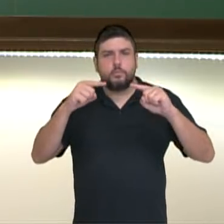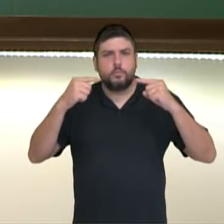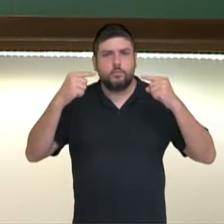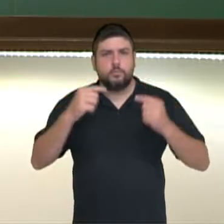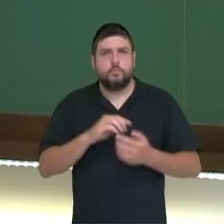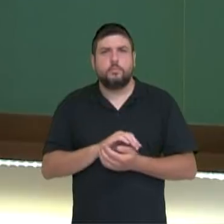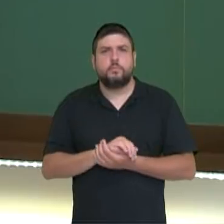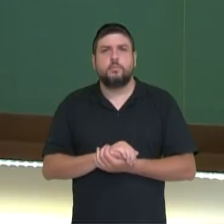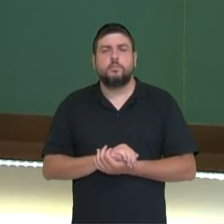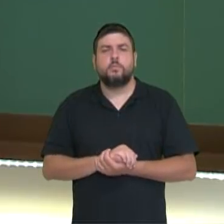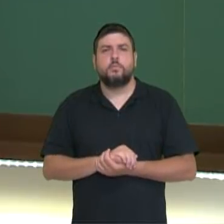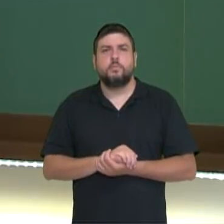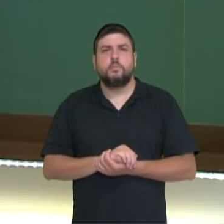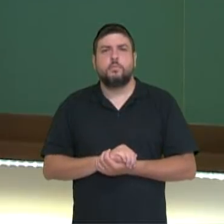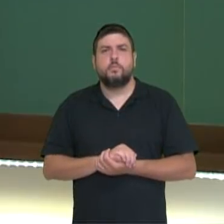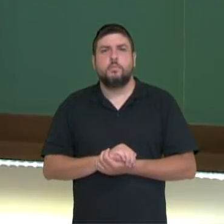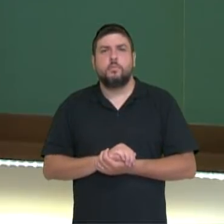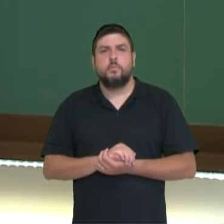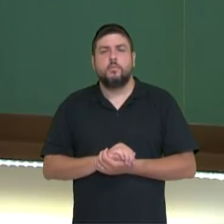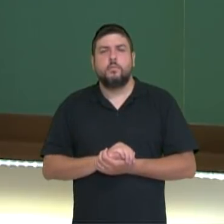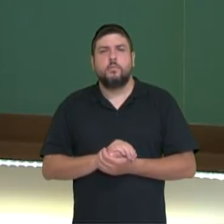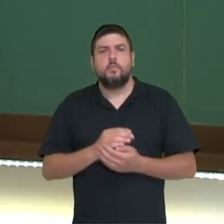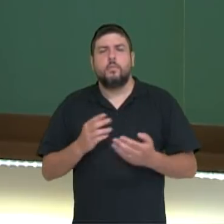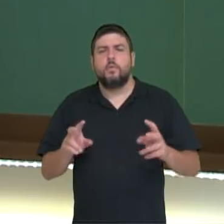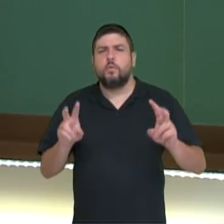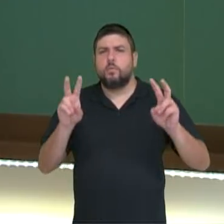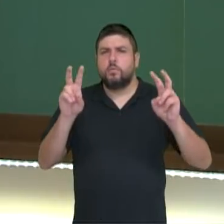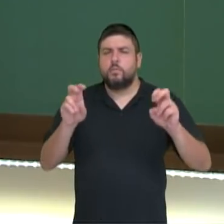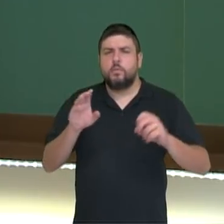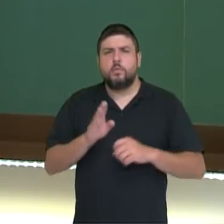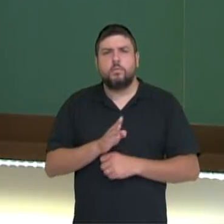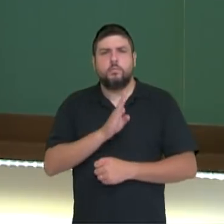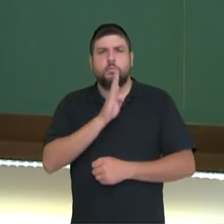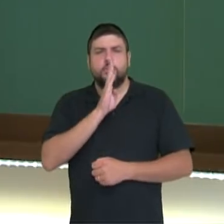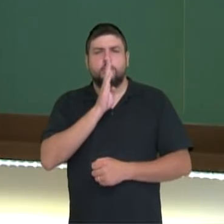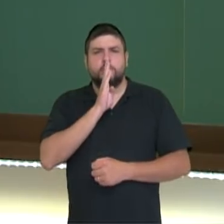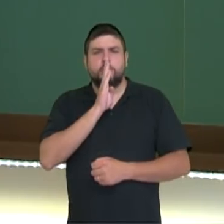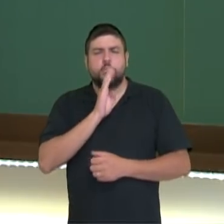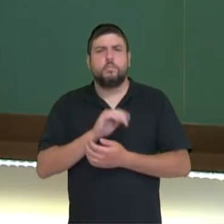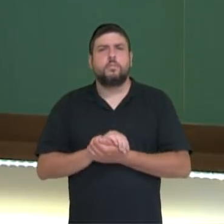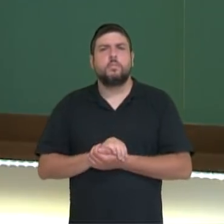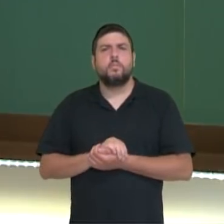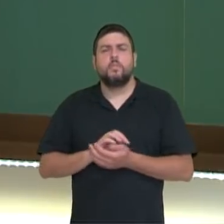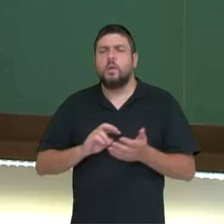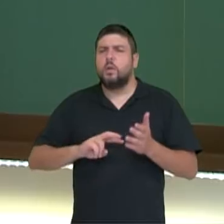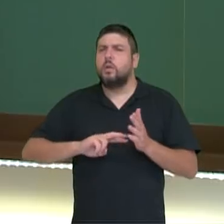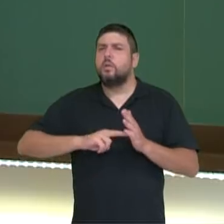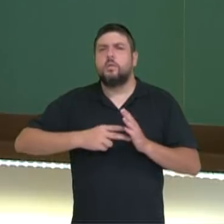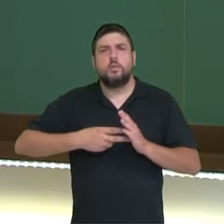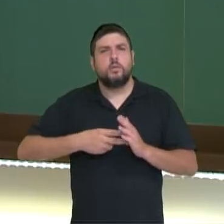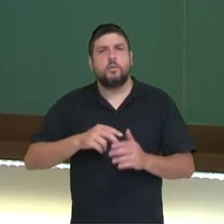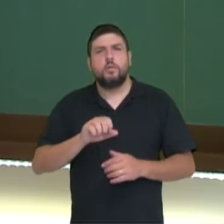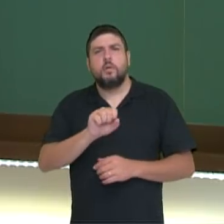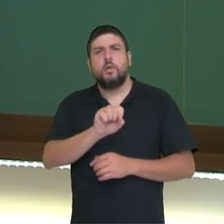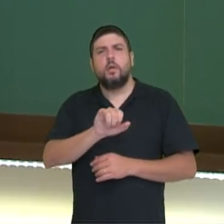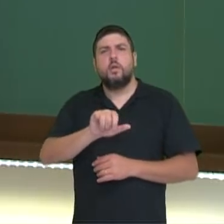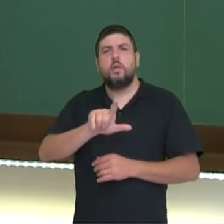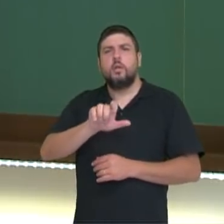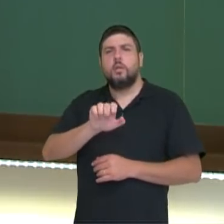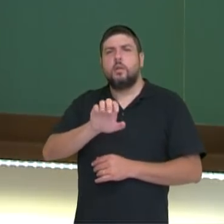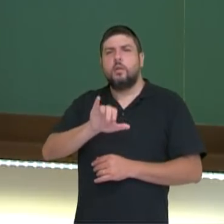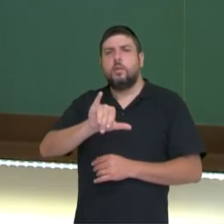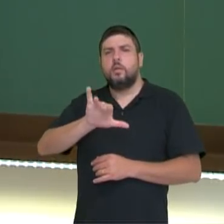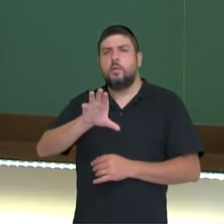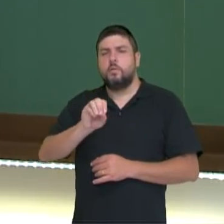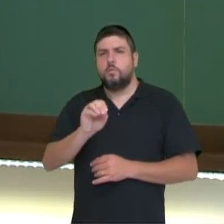Bom, silêncio. O que é para você o silêncio? Você já